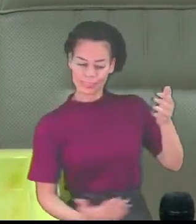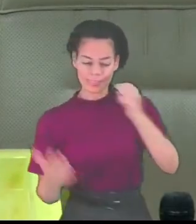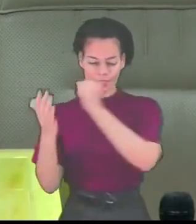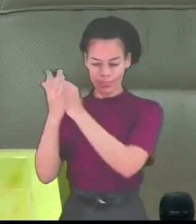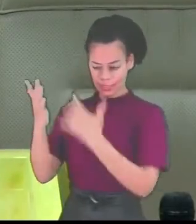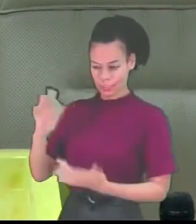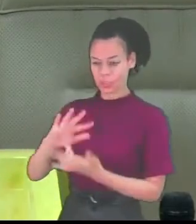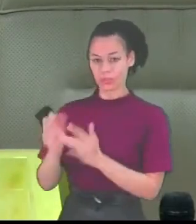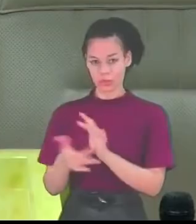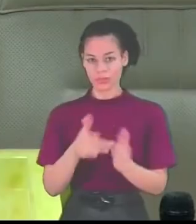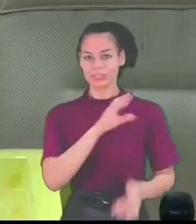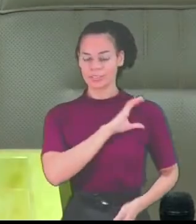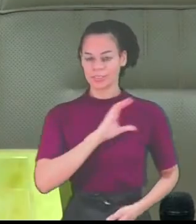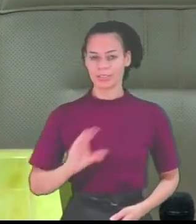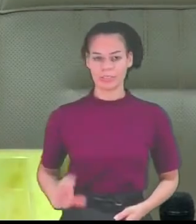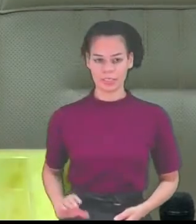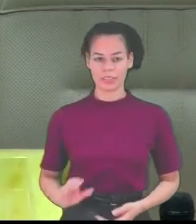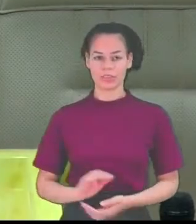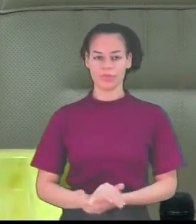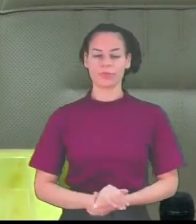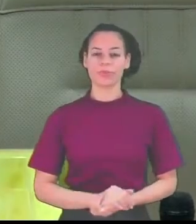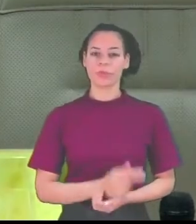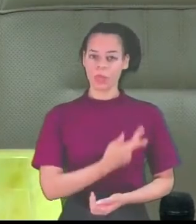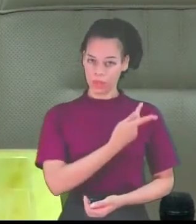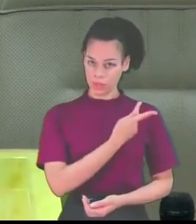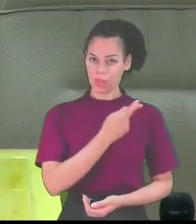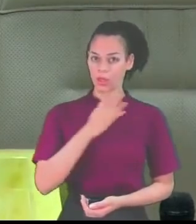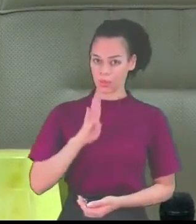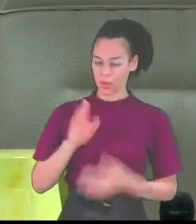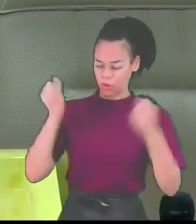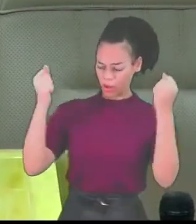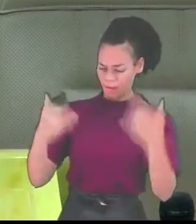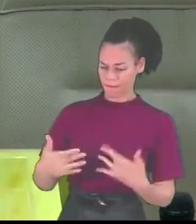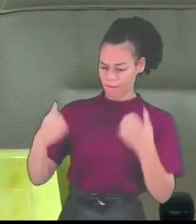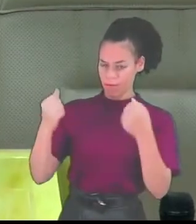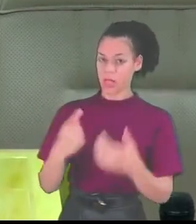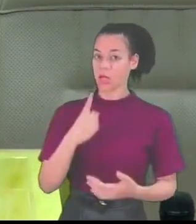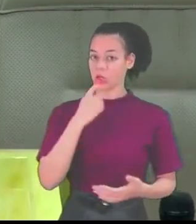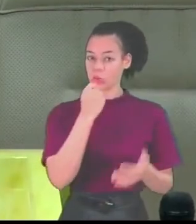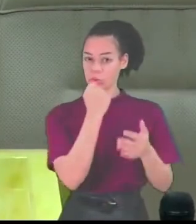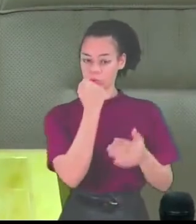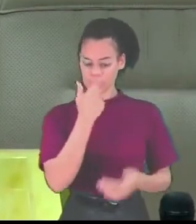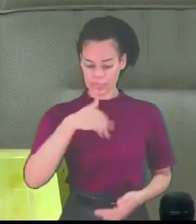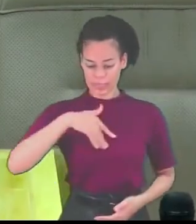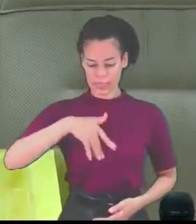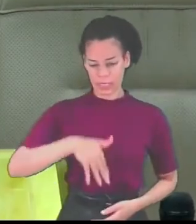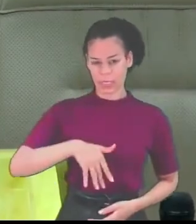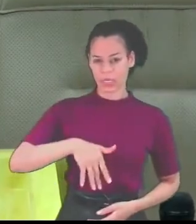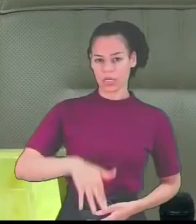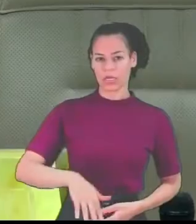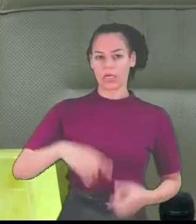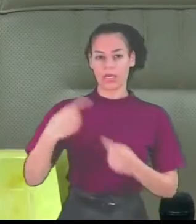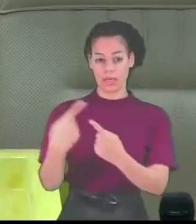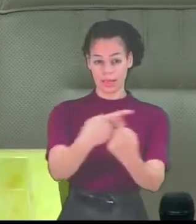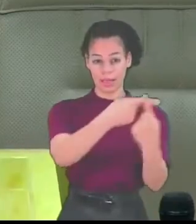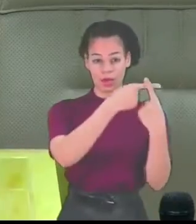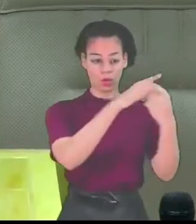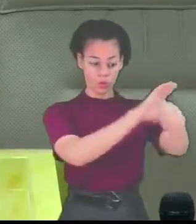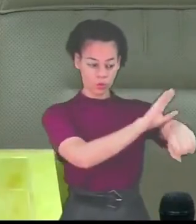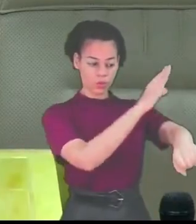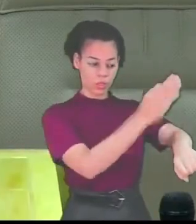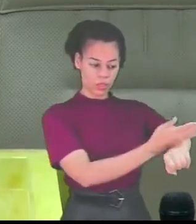e hoje e Hebreus que fala por esse sangue derramado pelas pressão do sangue na cruz do Calvário